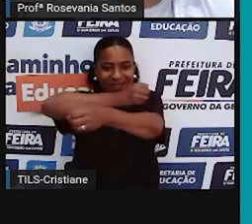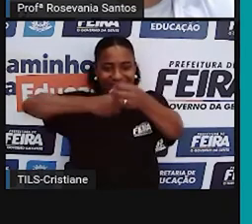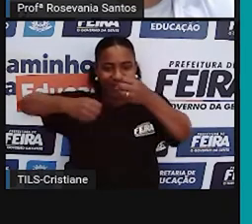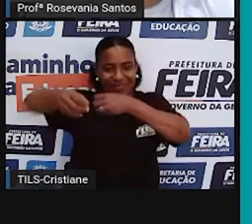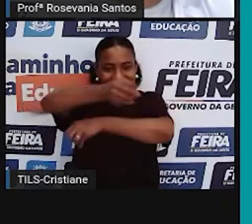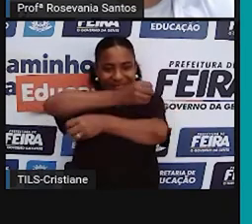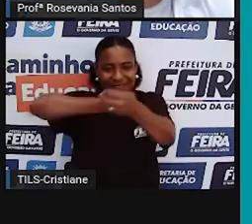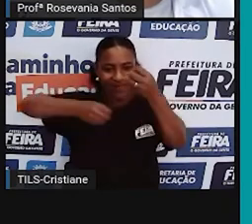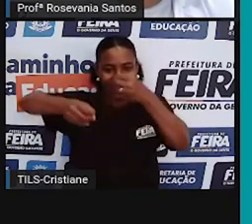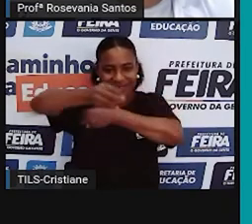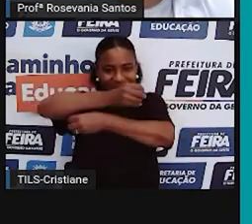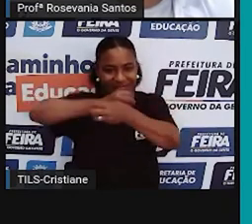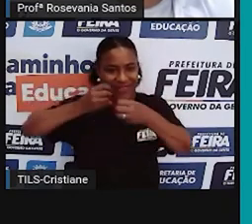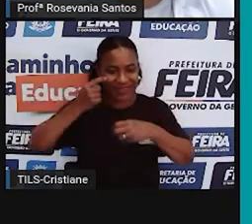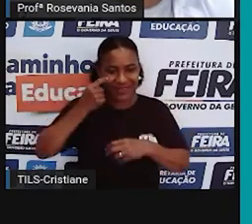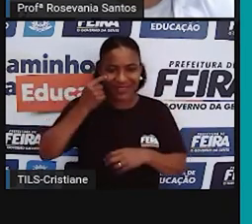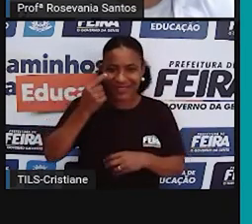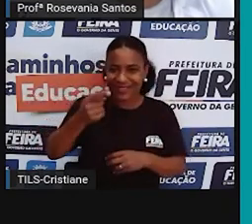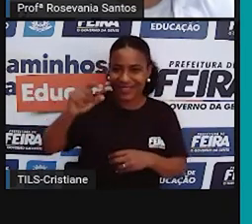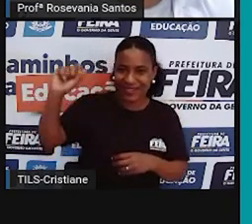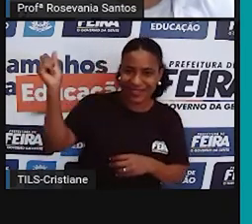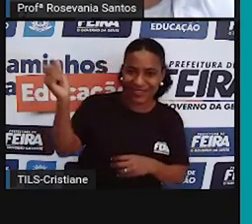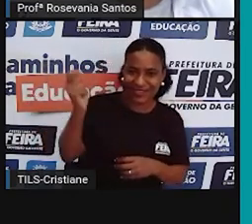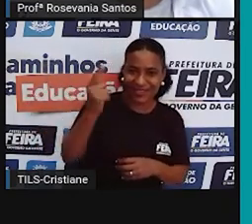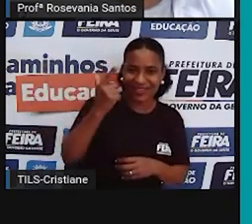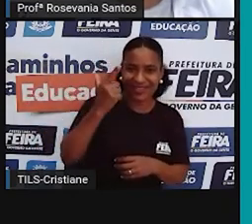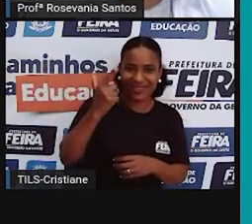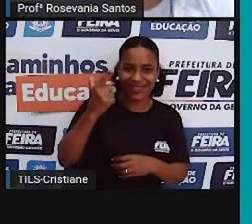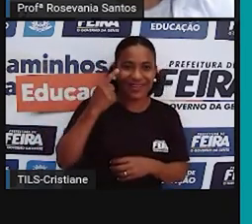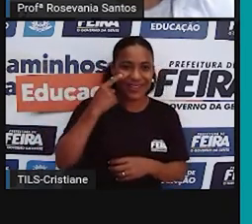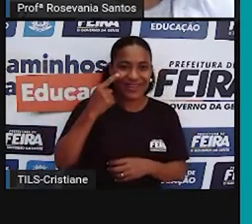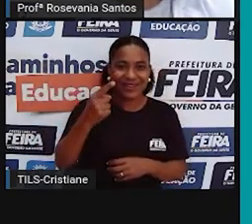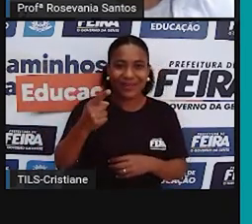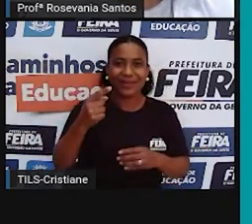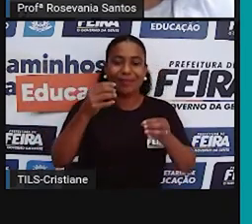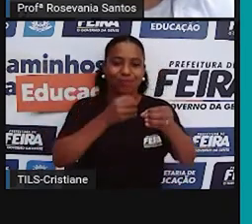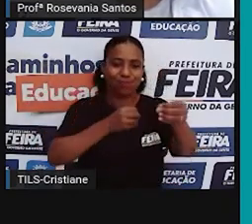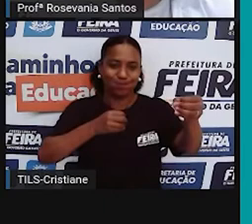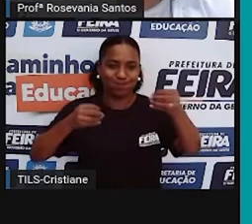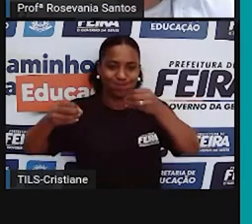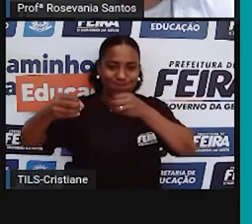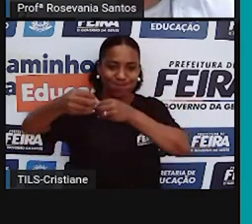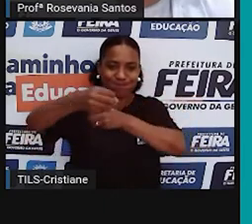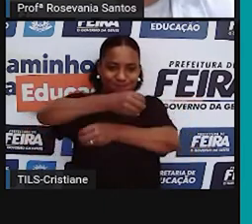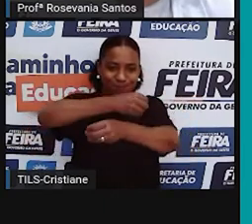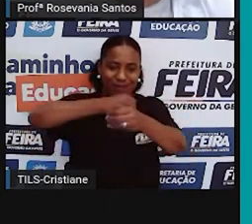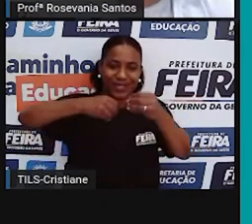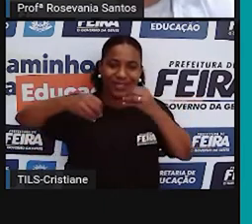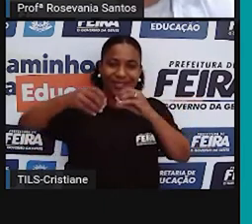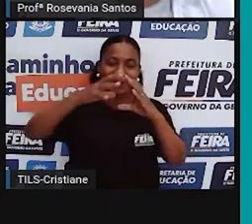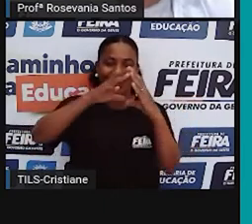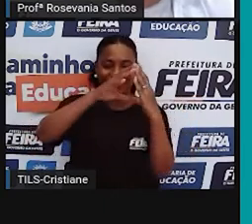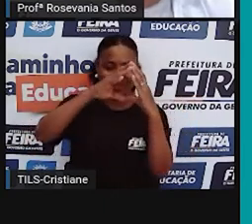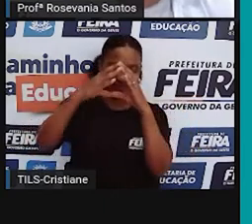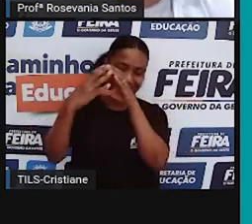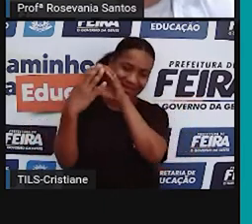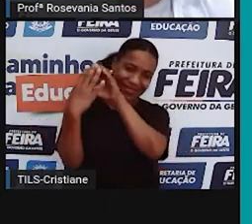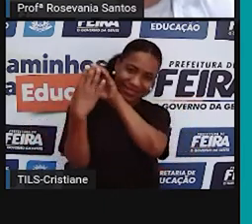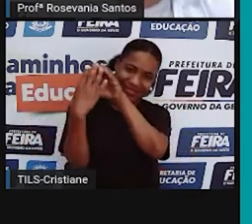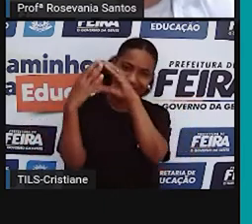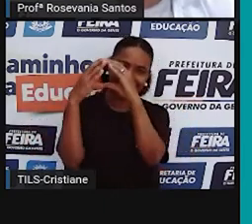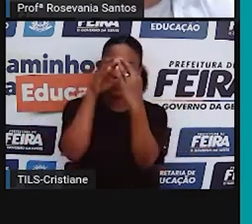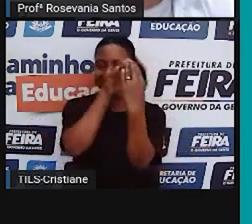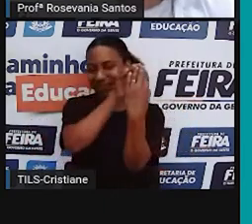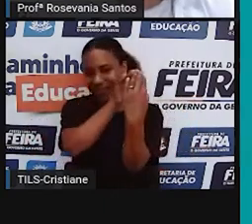todos esses elementos aí que dá a característica, né, dela ser tridimensional, né? A gente tem a largura, a gente tem